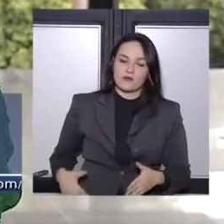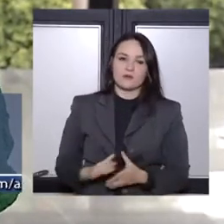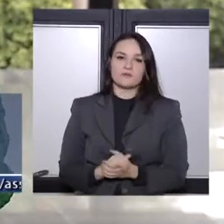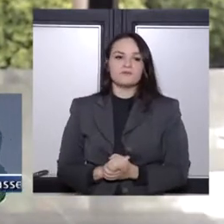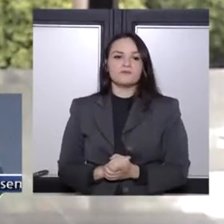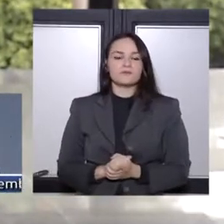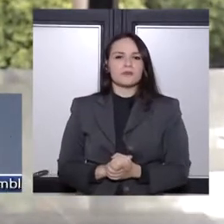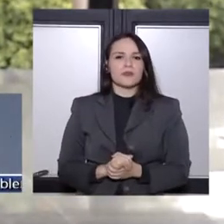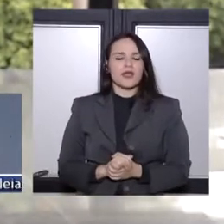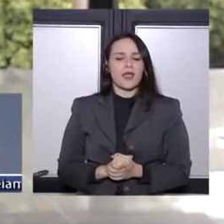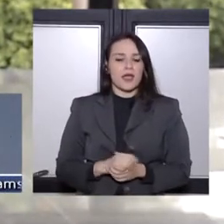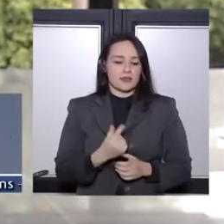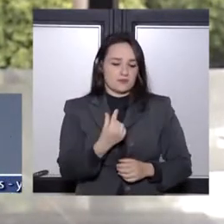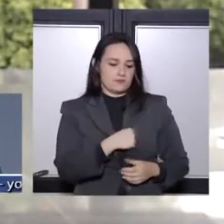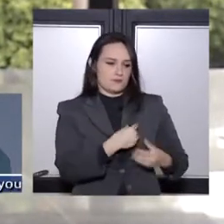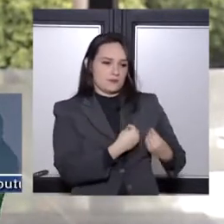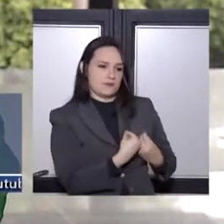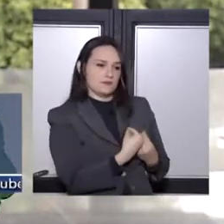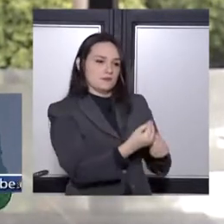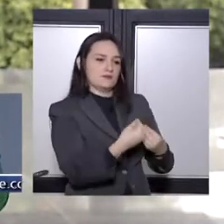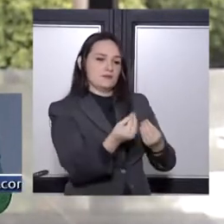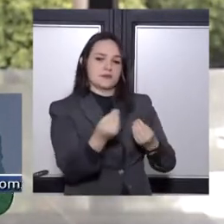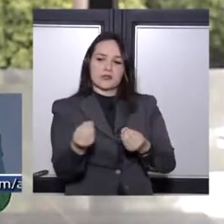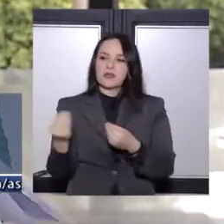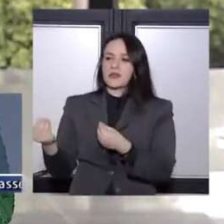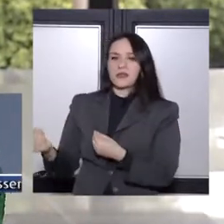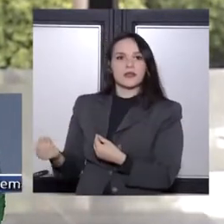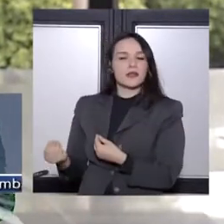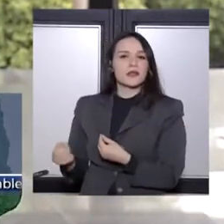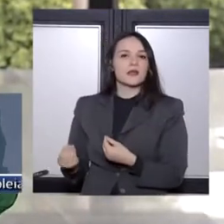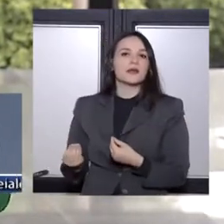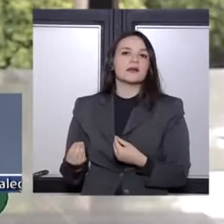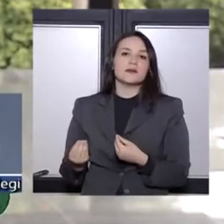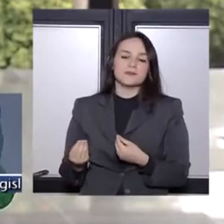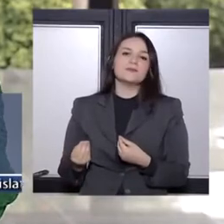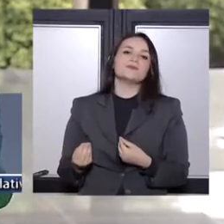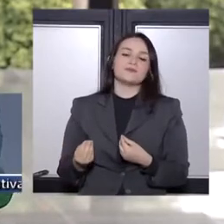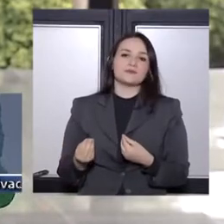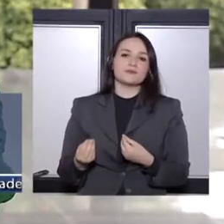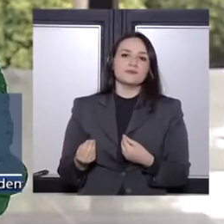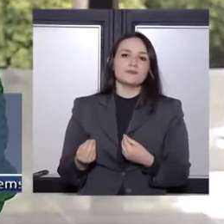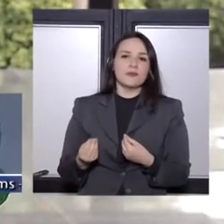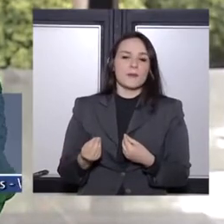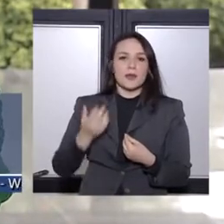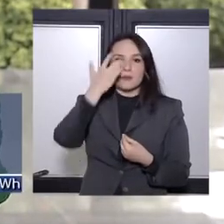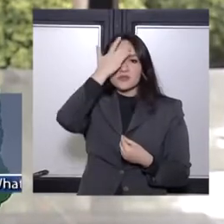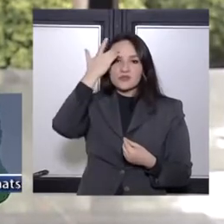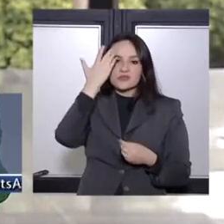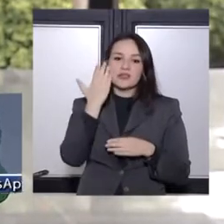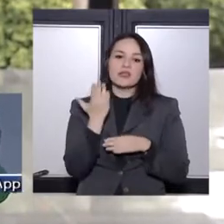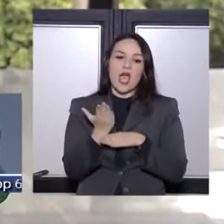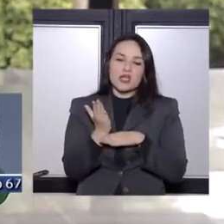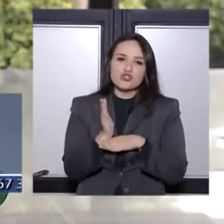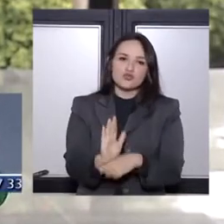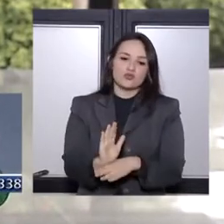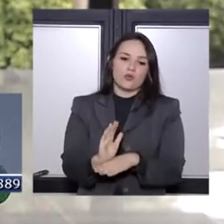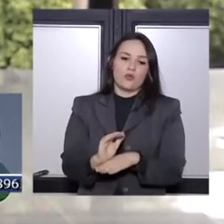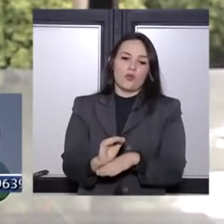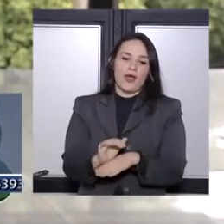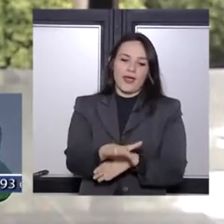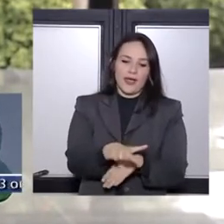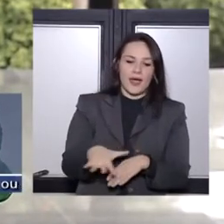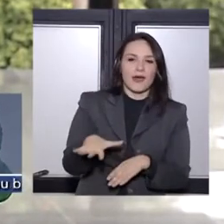às personalidades que contribuem, né, contribuíram e contribuem ainda para o crescimento da educação.